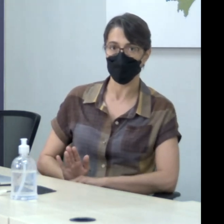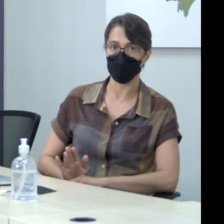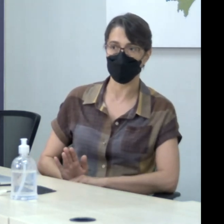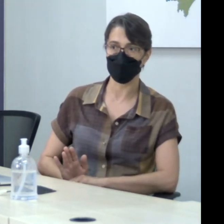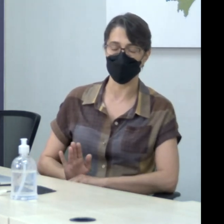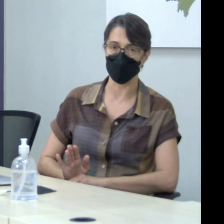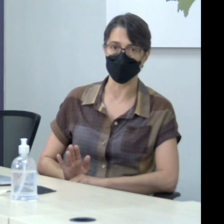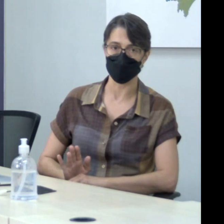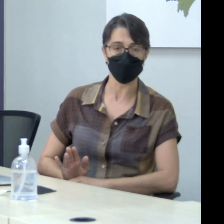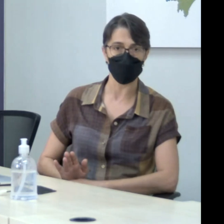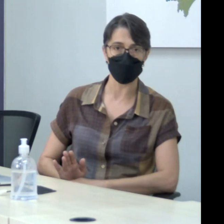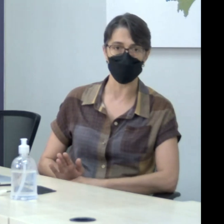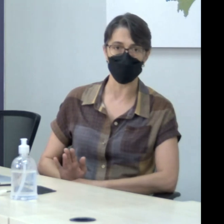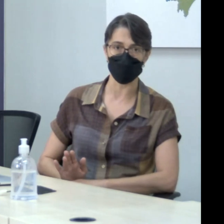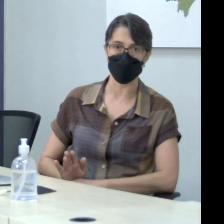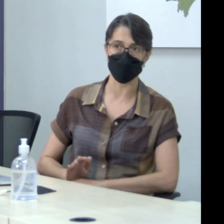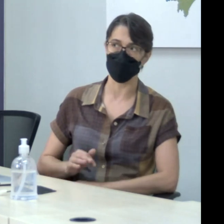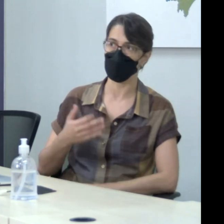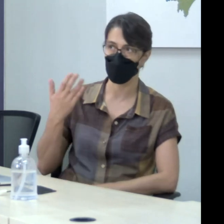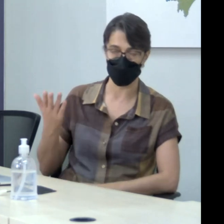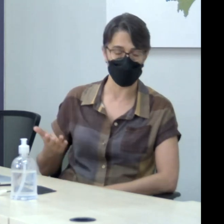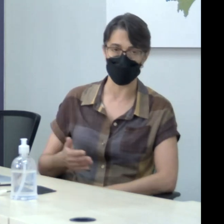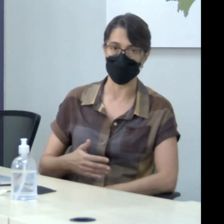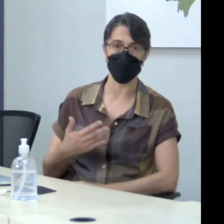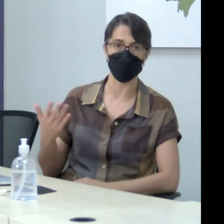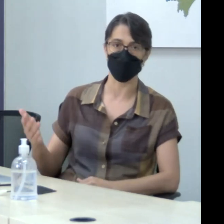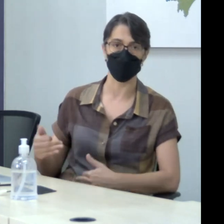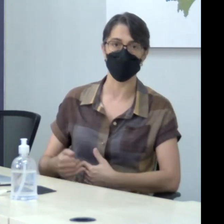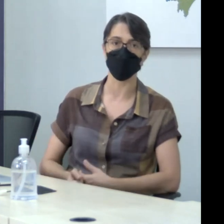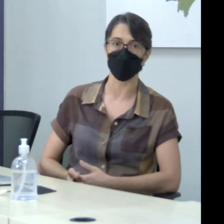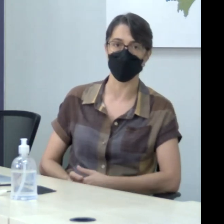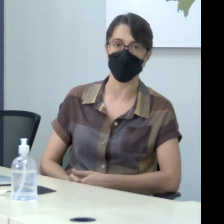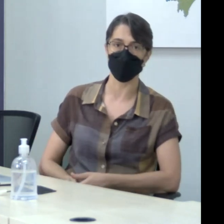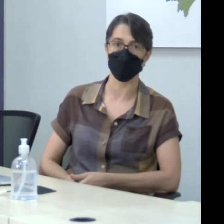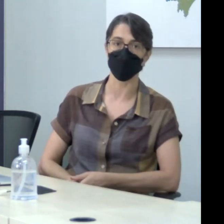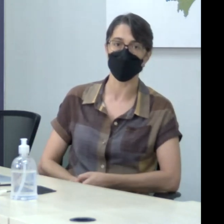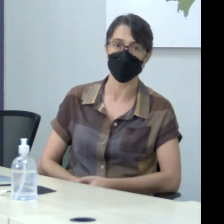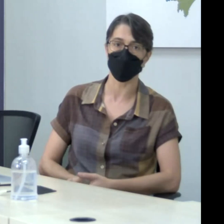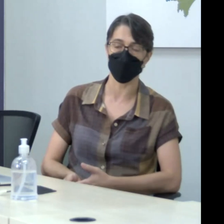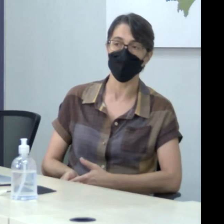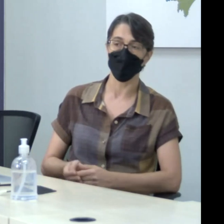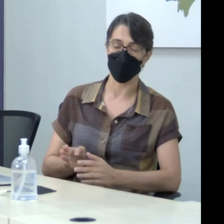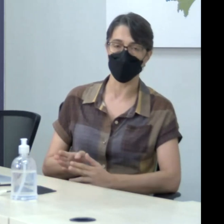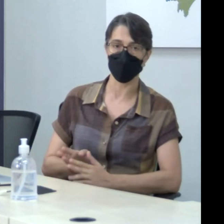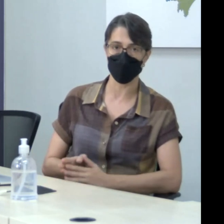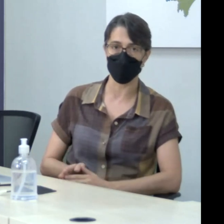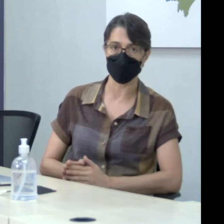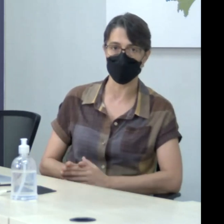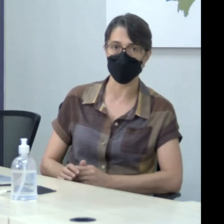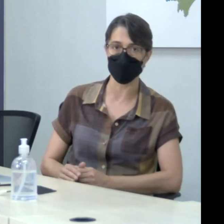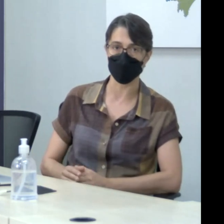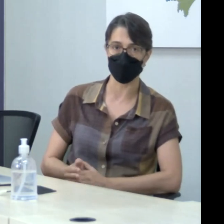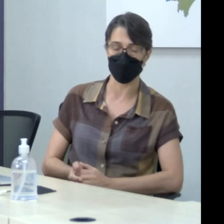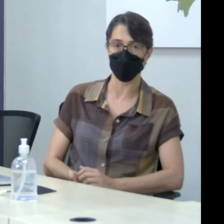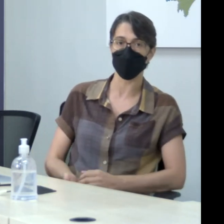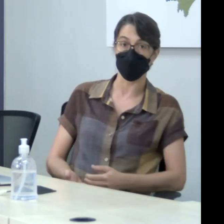Paulo a nossa não não temos autorizado por exemplo maternidades Ou atenção básica não ser que tenha algum motivo